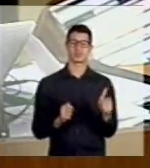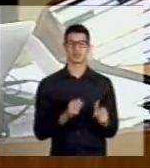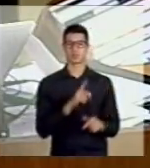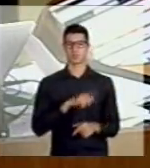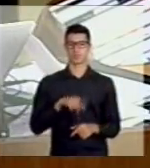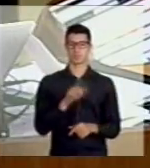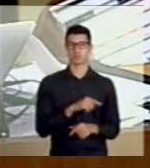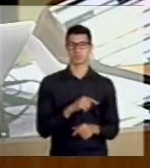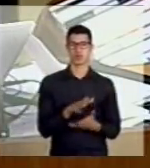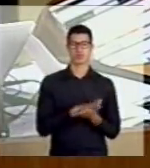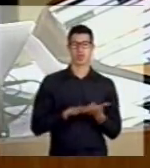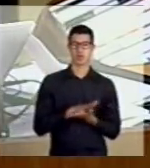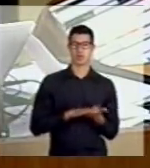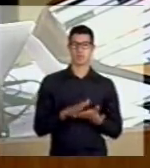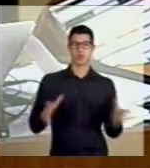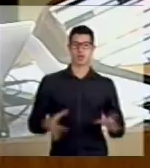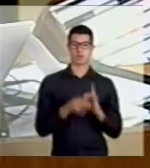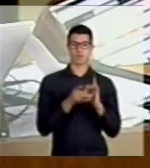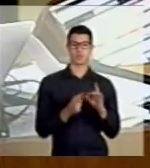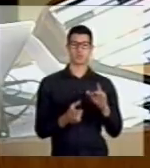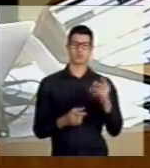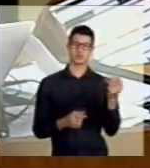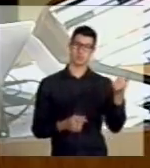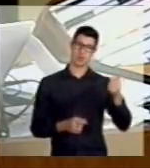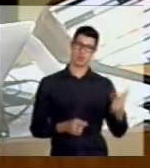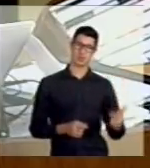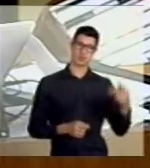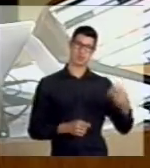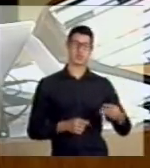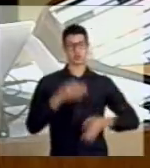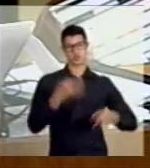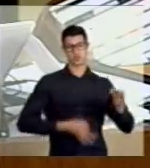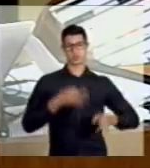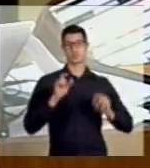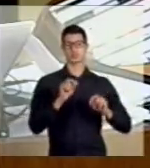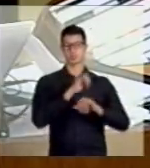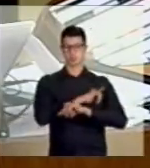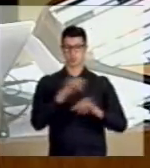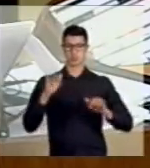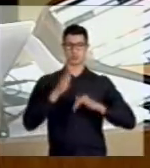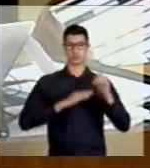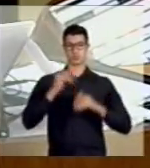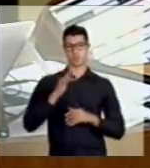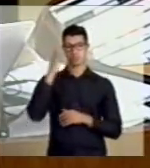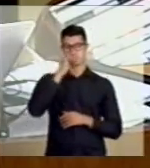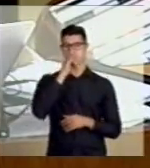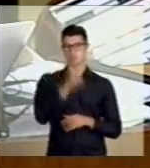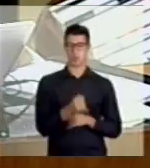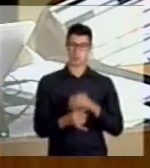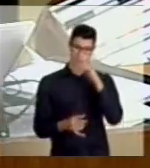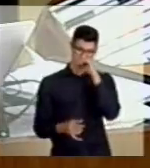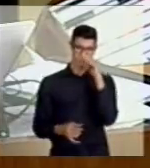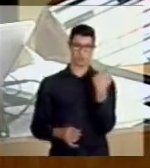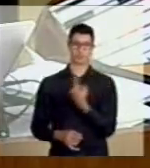abonamos nenhuma vinculação de terceiros ou do próprio Poder Judiciário no que diz respeito a futuras manifestações.